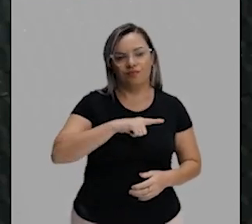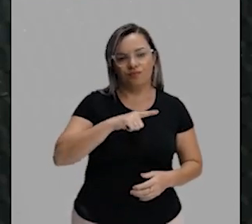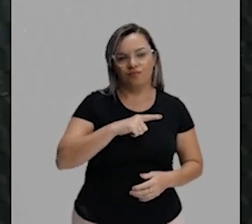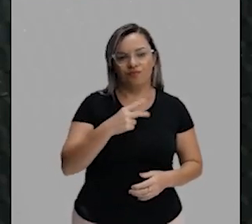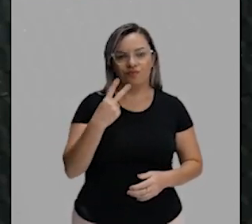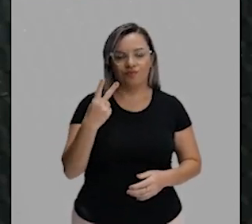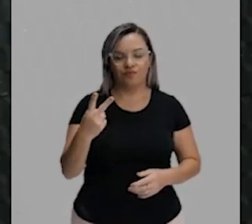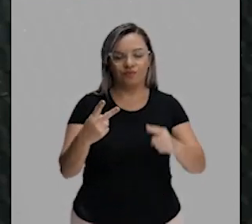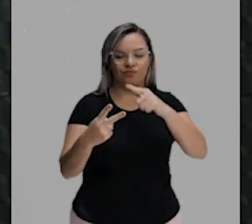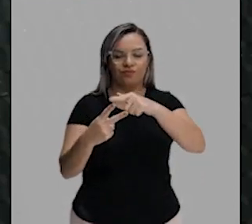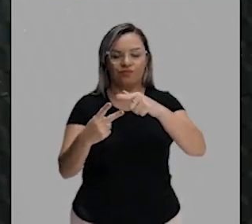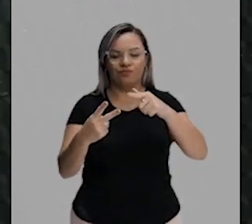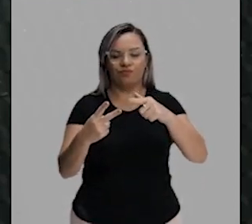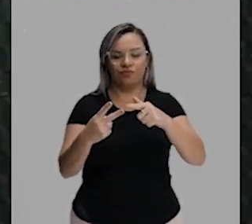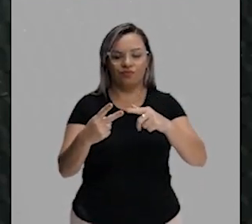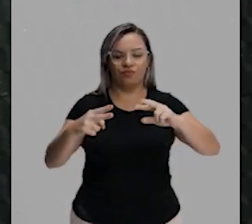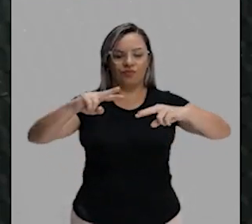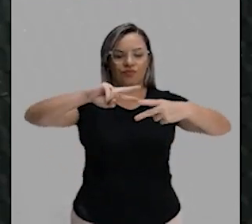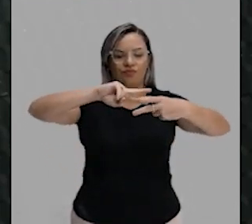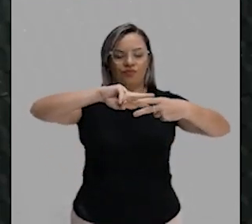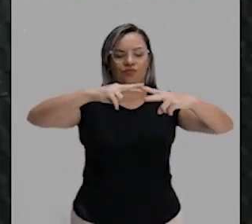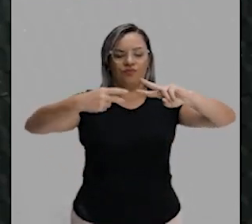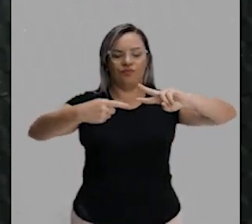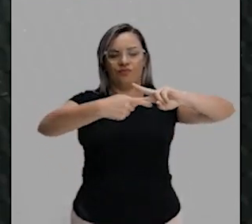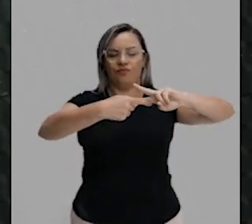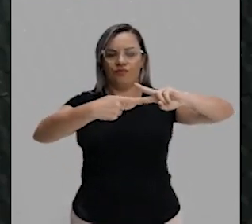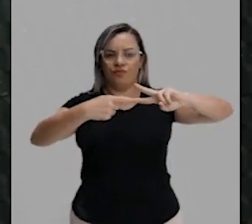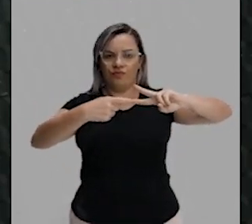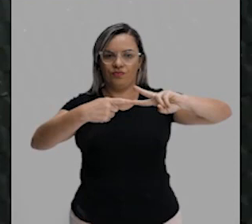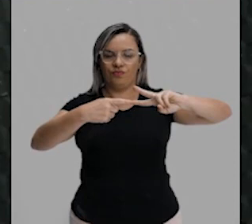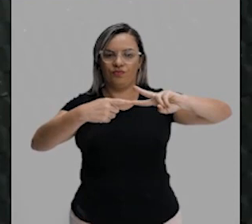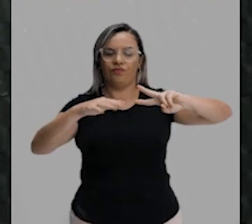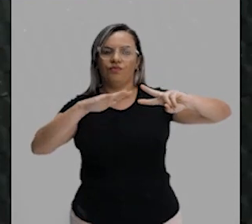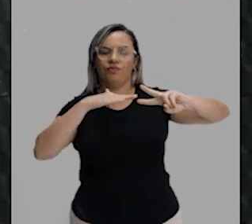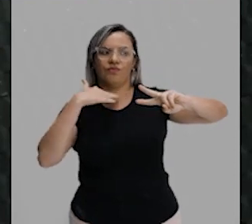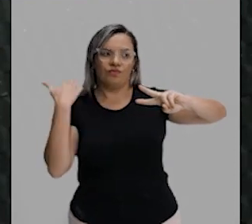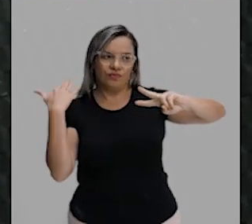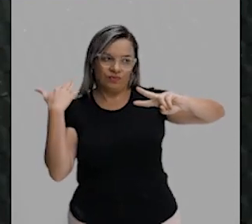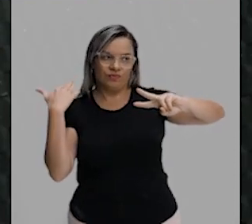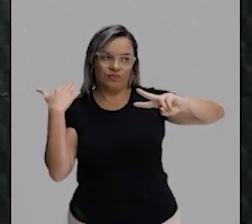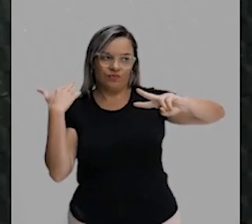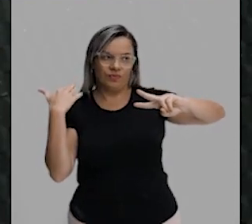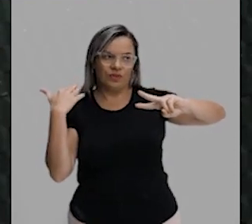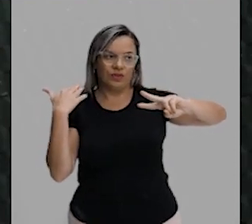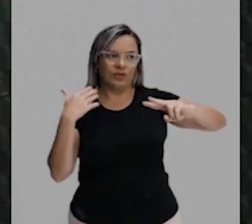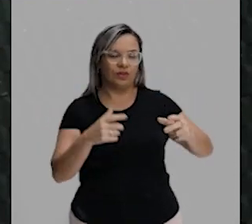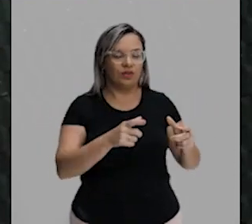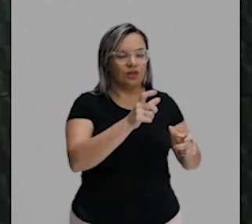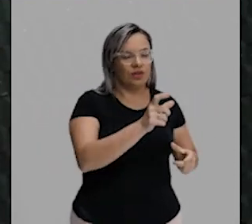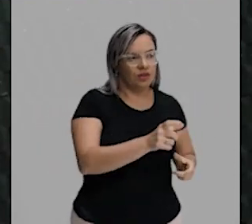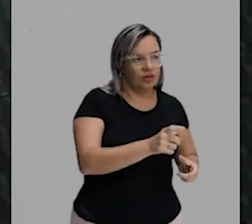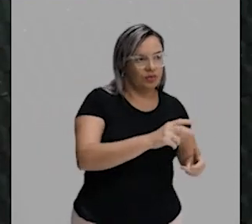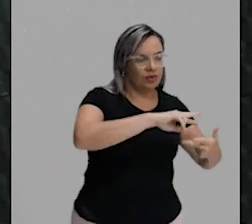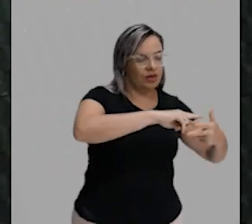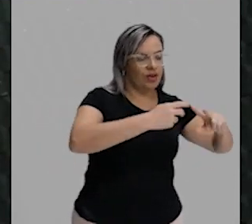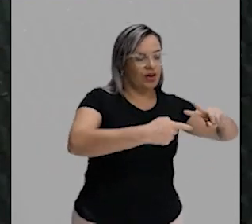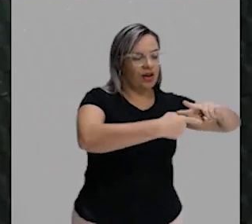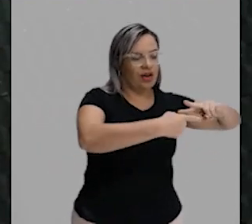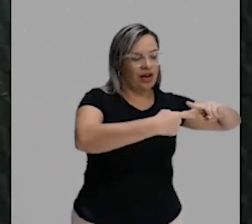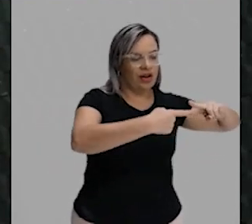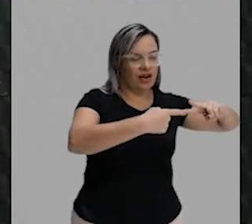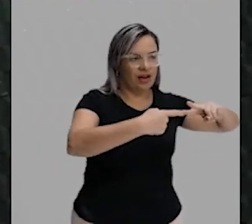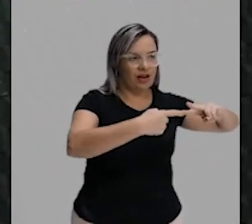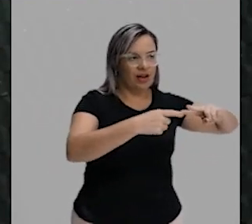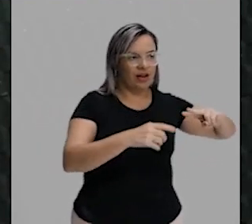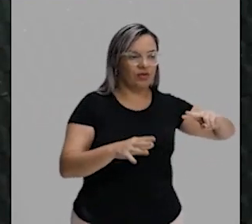letais. Quais são esses tipos? Bem, nós temos o alelo letal, que é alelo letal dominante, e tem o